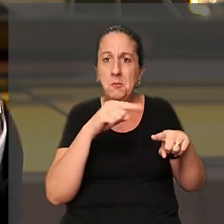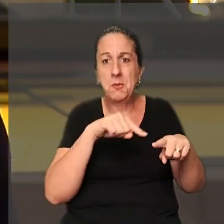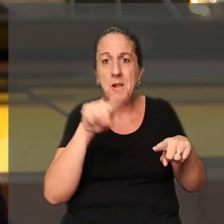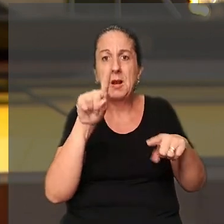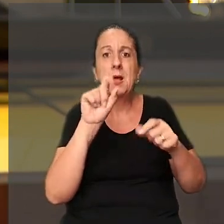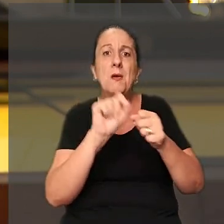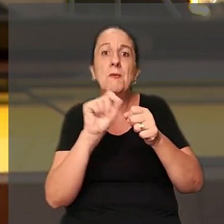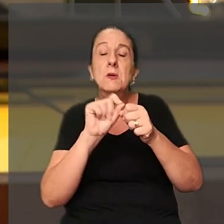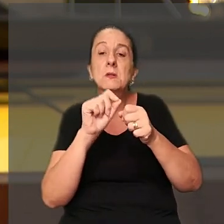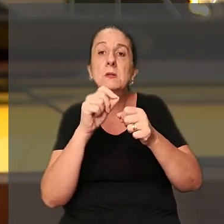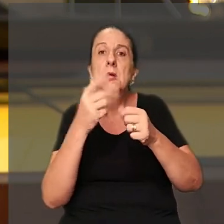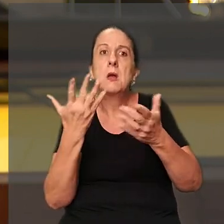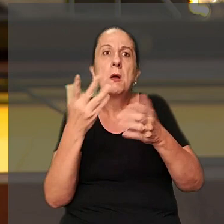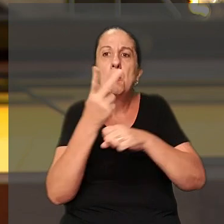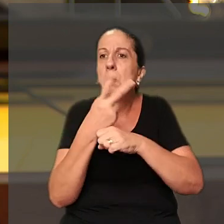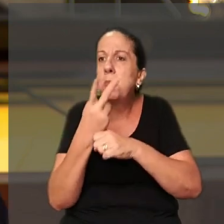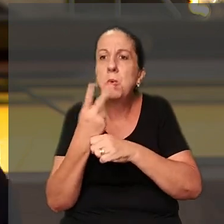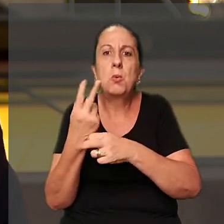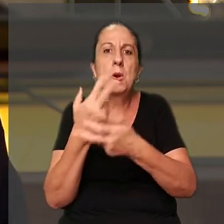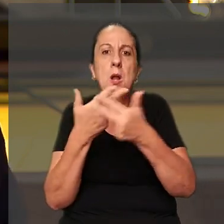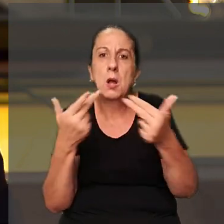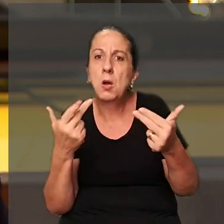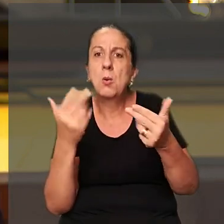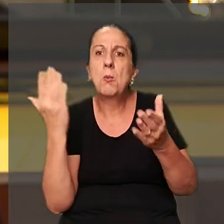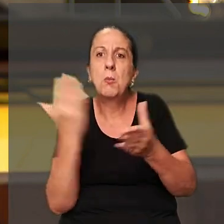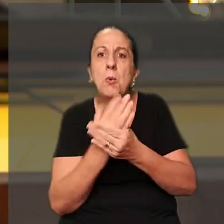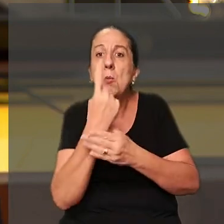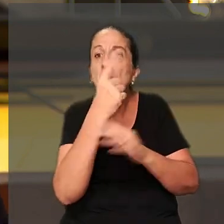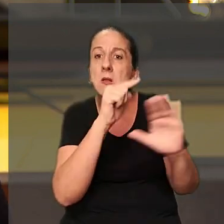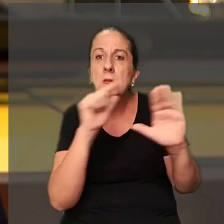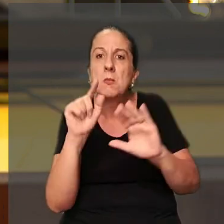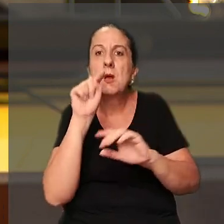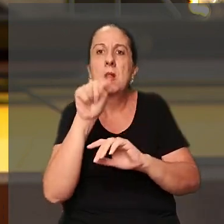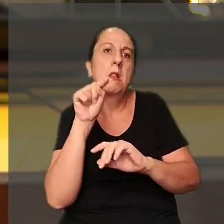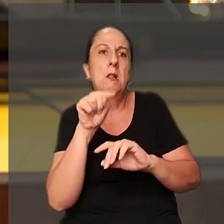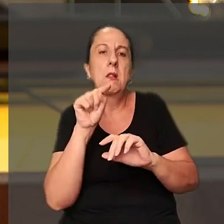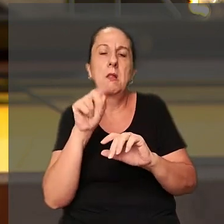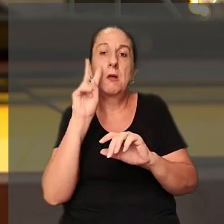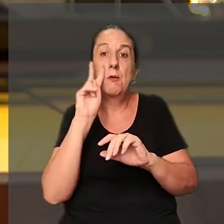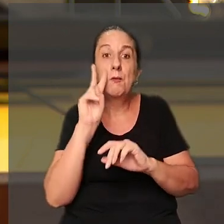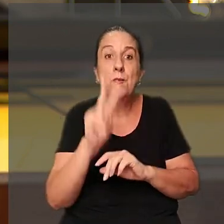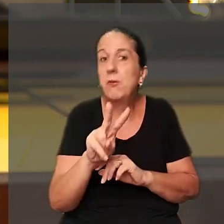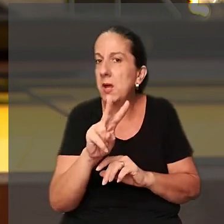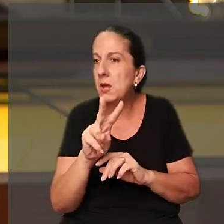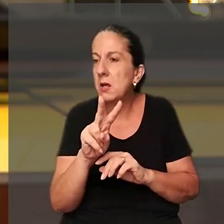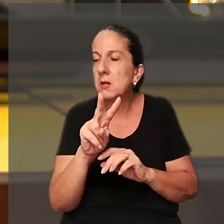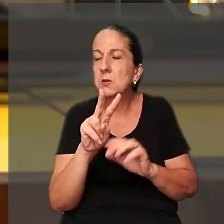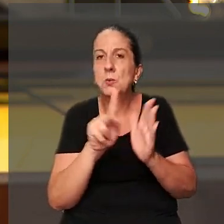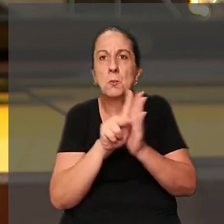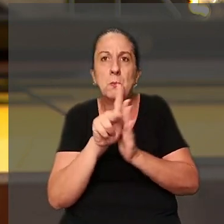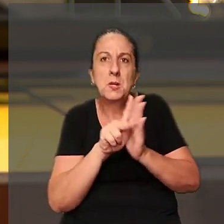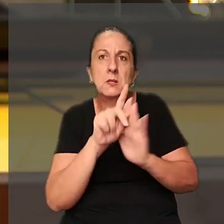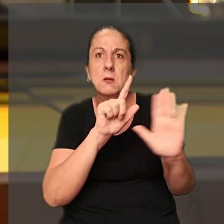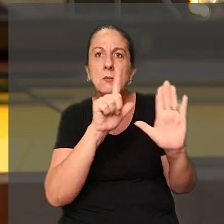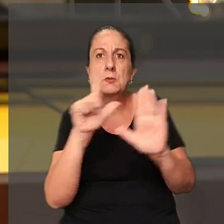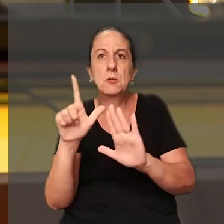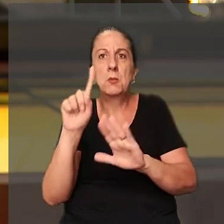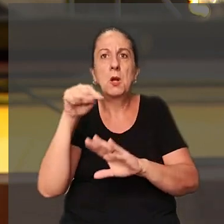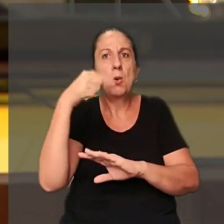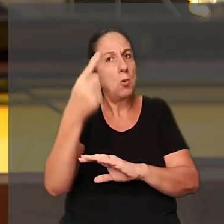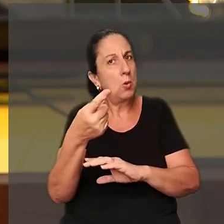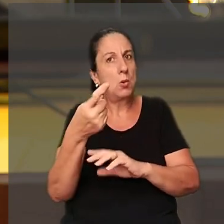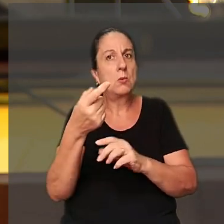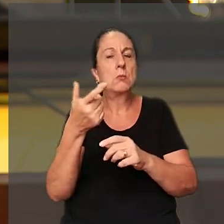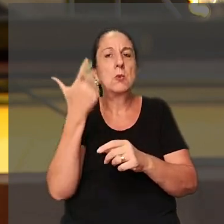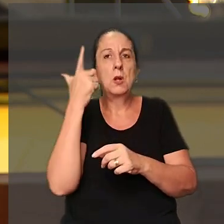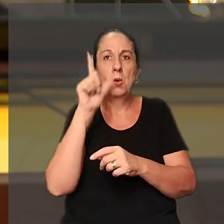para lá fazer triagens de processos. Passava a trabalhar uma semana lá, fazendo triagens, para na semana seguinte a